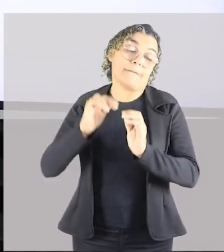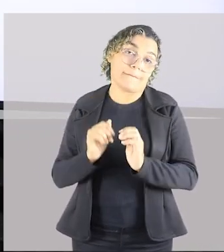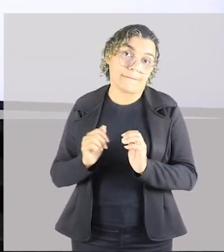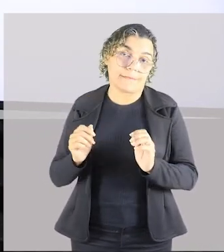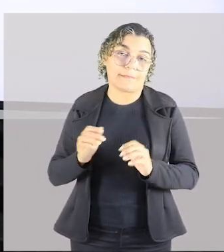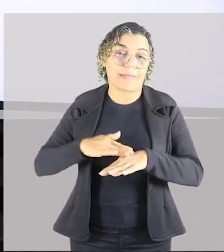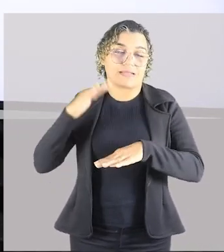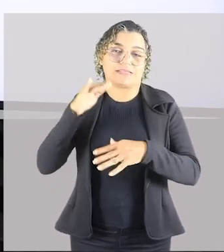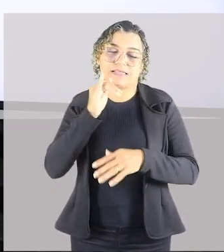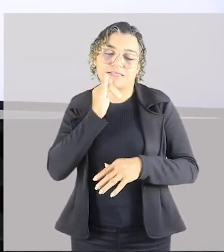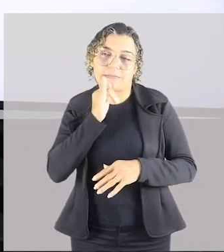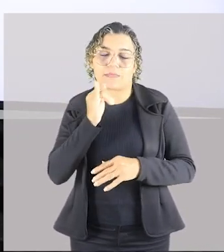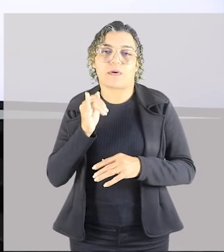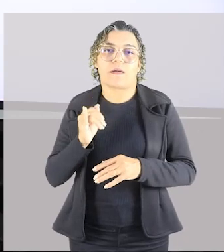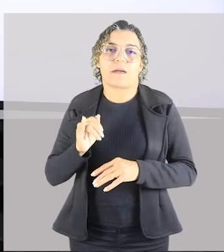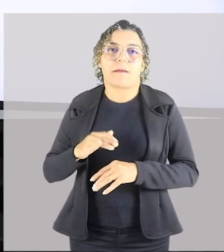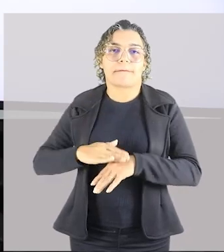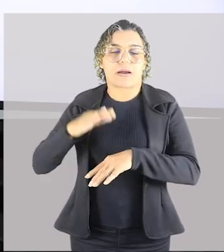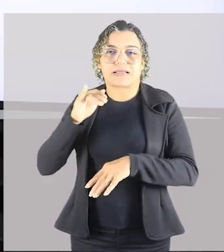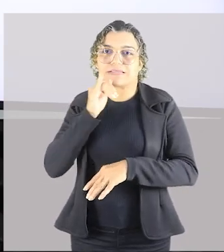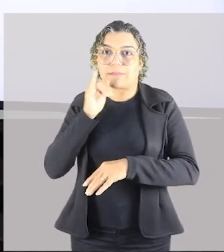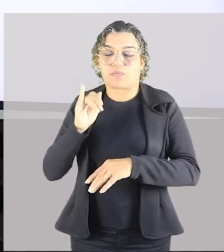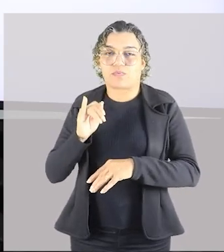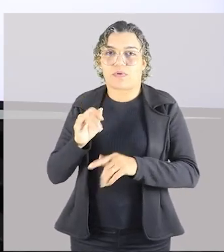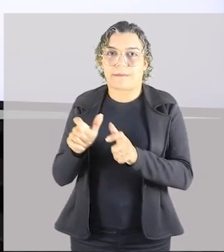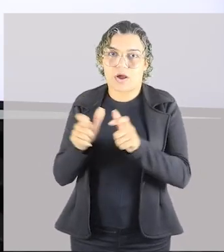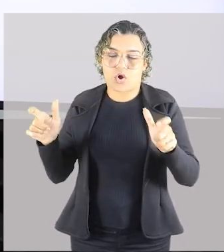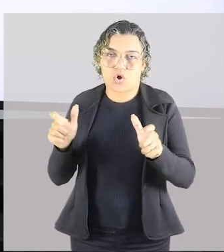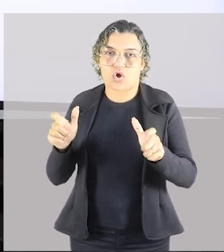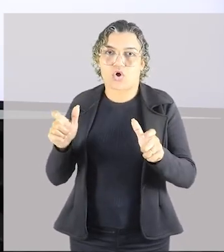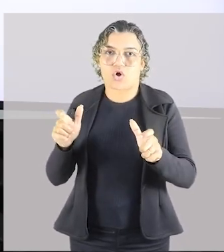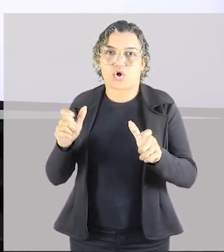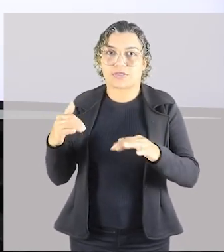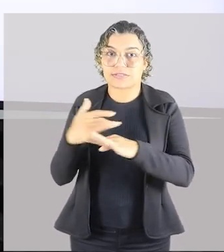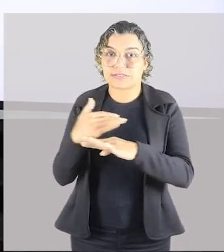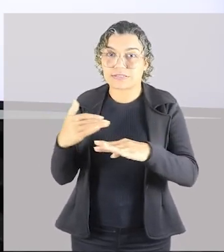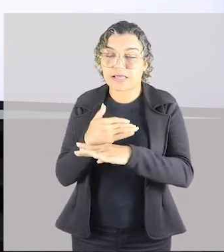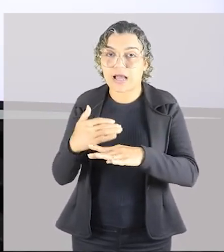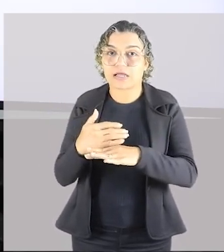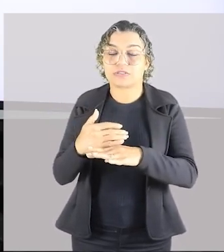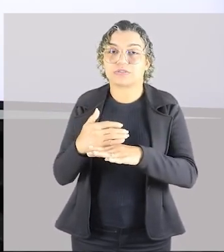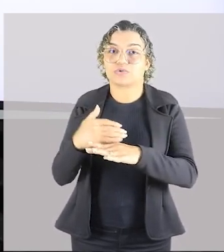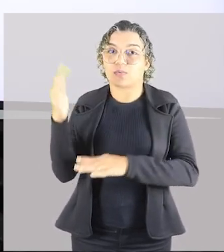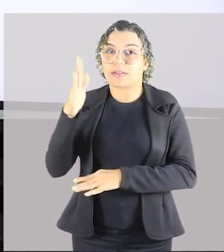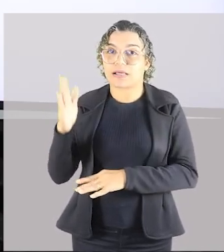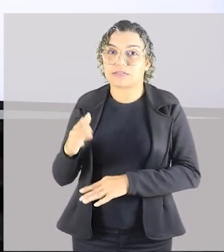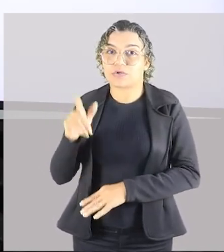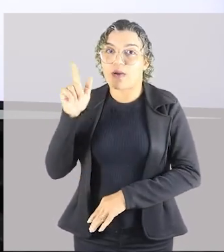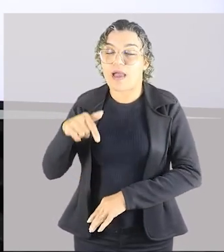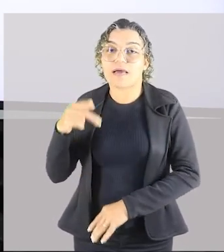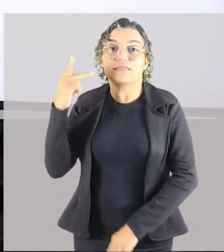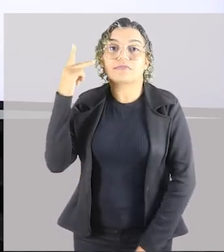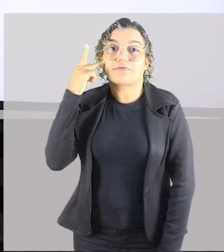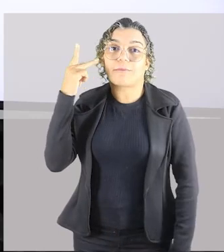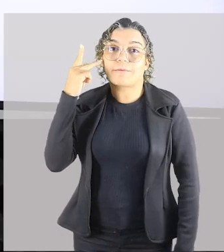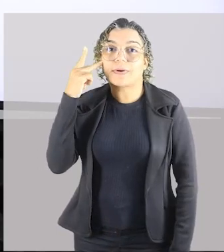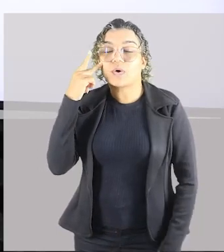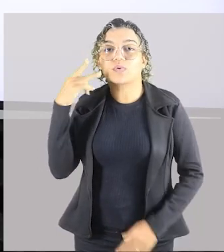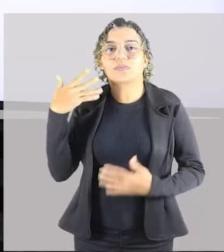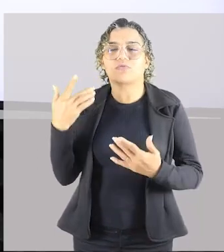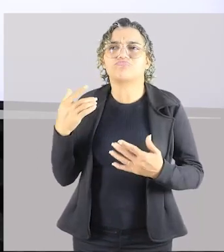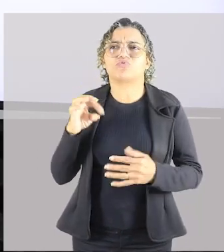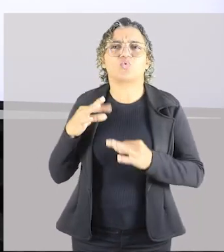Certo? Sendo que a maior cidade do Brasil em população é São Paulo, certo? Então veja como tudo vai se